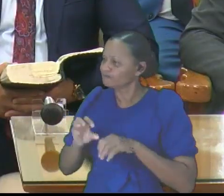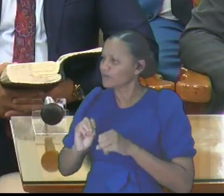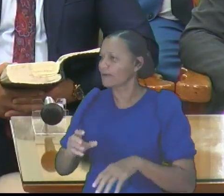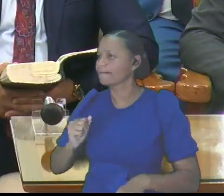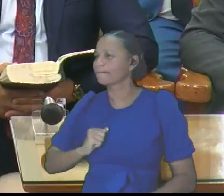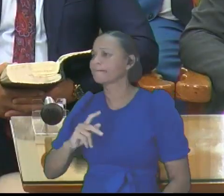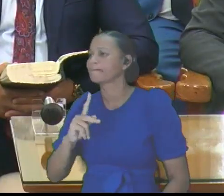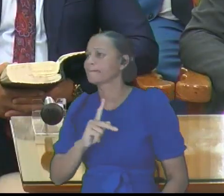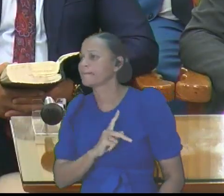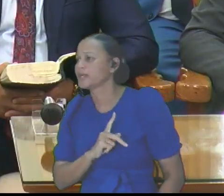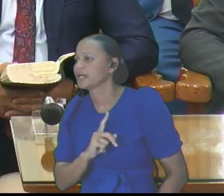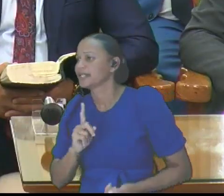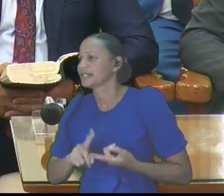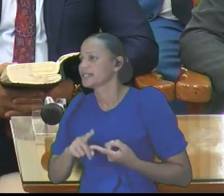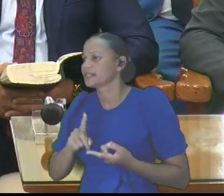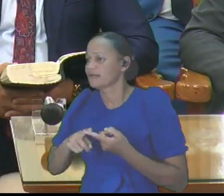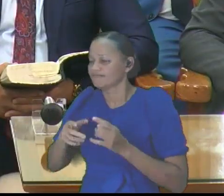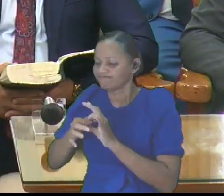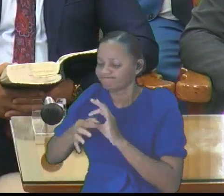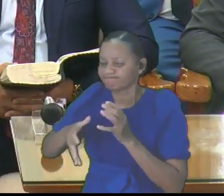na comunhão.